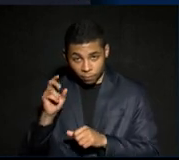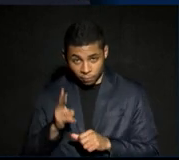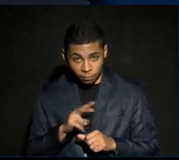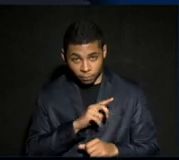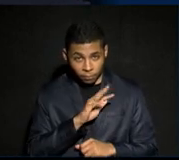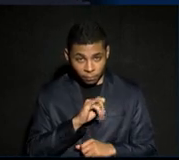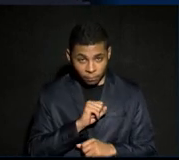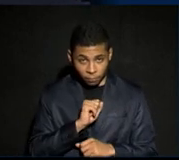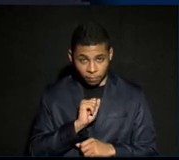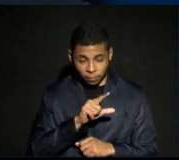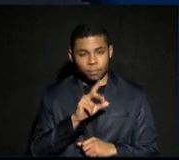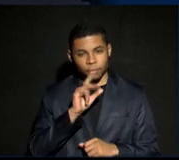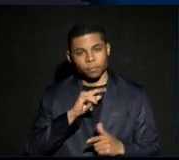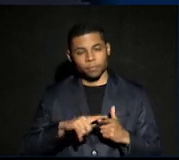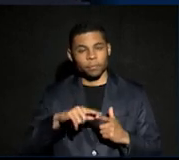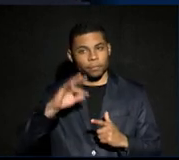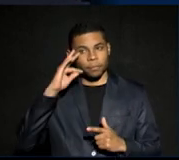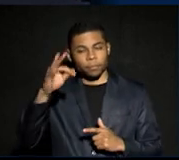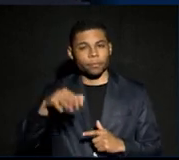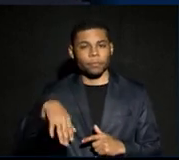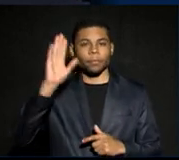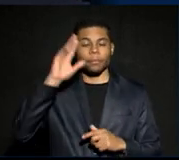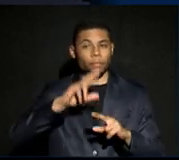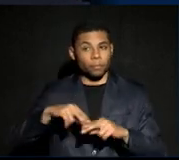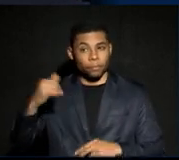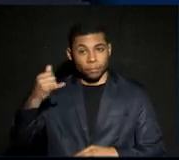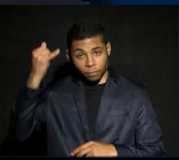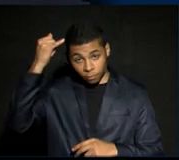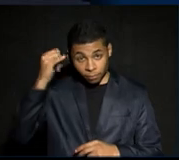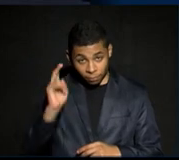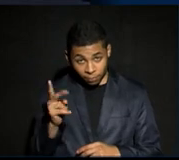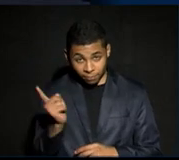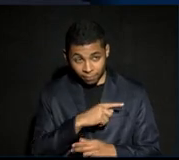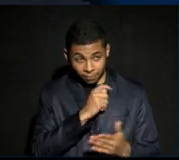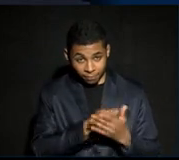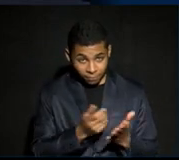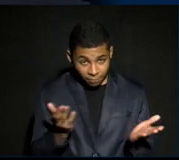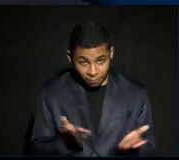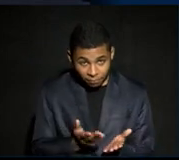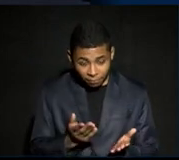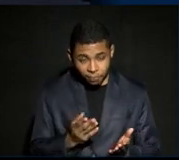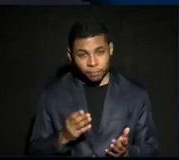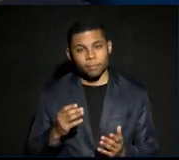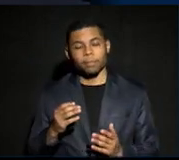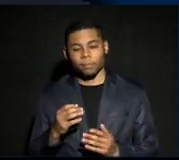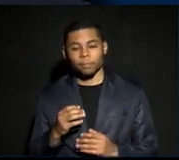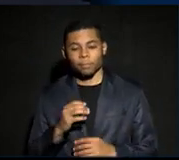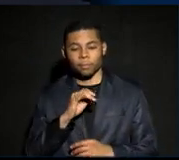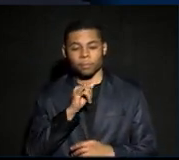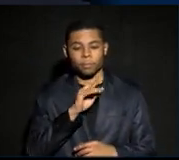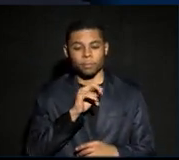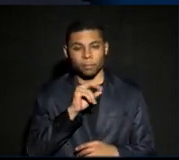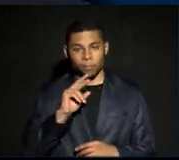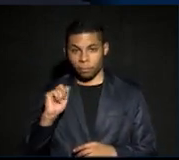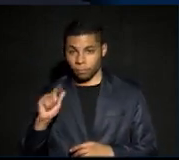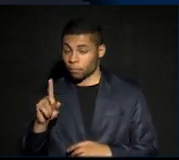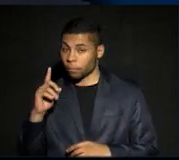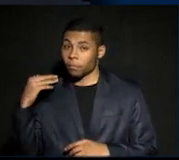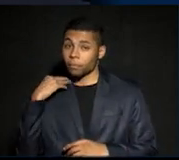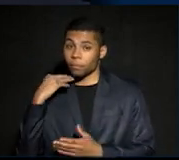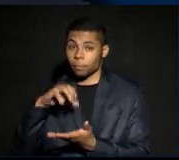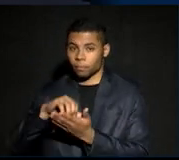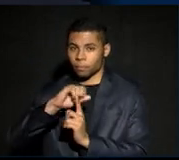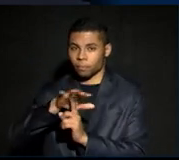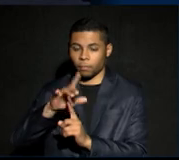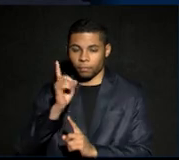gente vai ter um problema muito maior aí na frente, porque o juro real que a gente está pagando hoje, o juro longo, eu não estou falando de Banco Central, estou falando de um